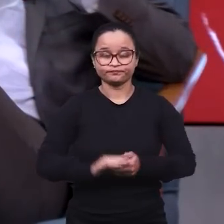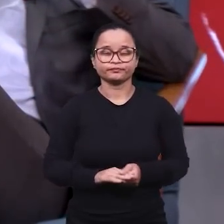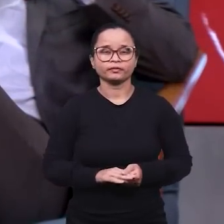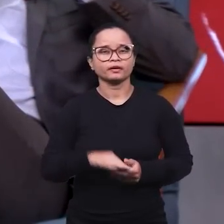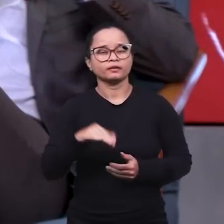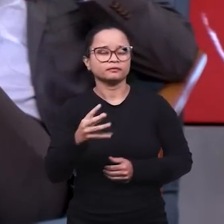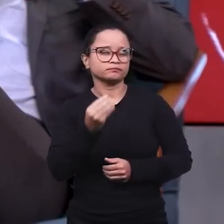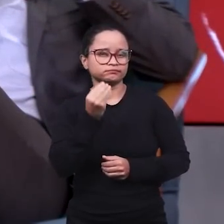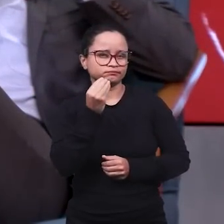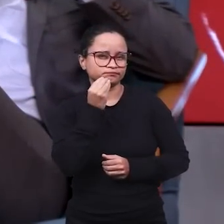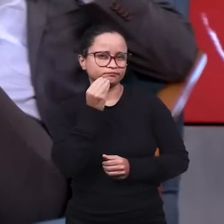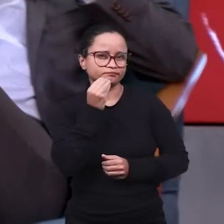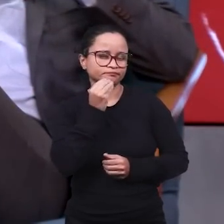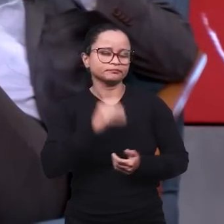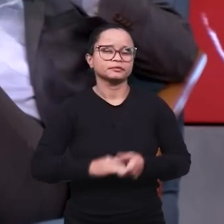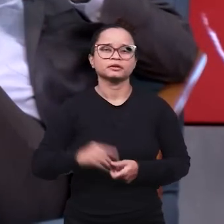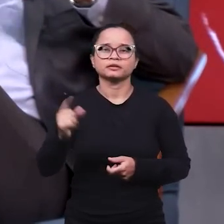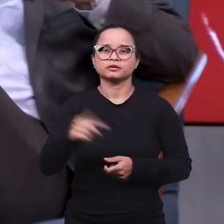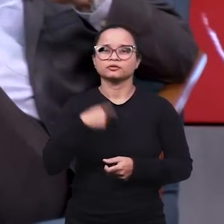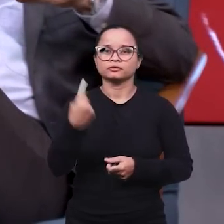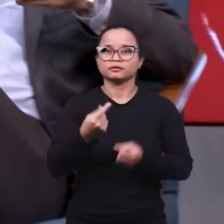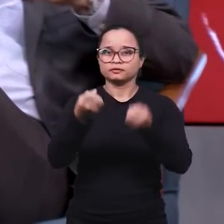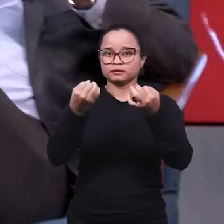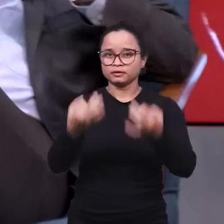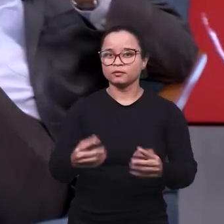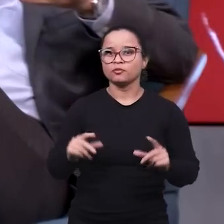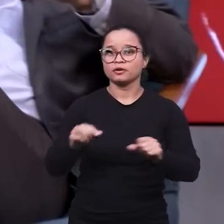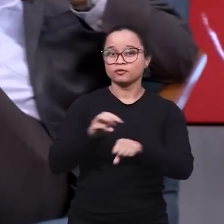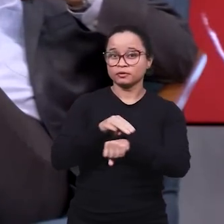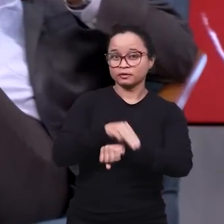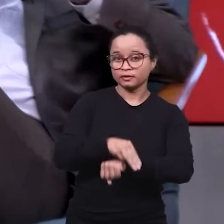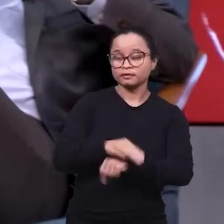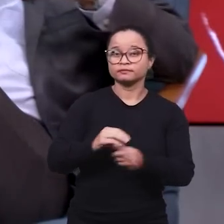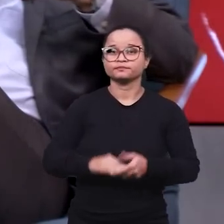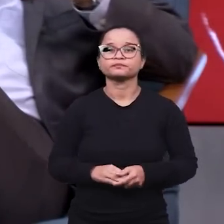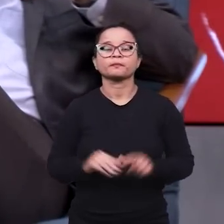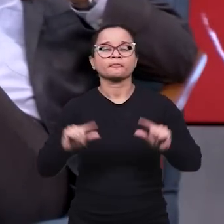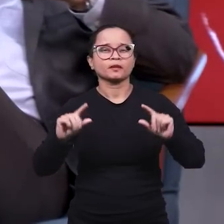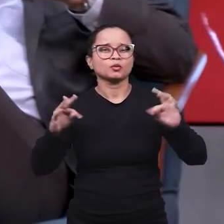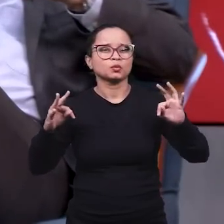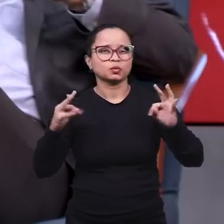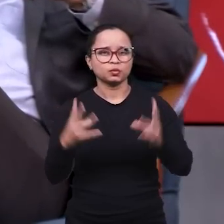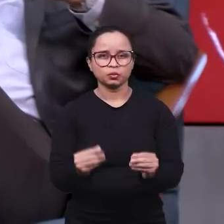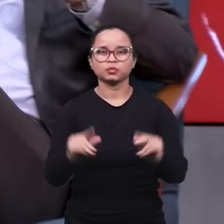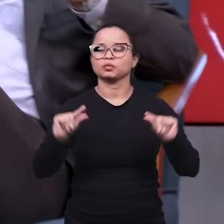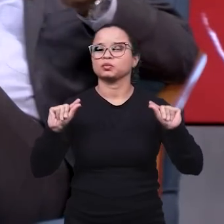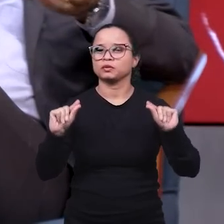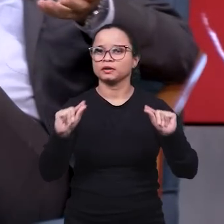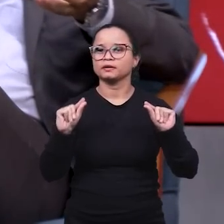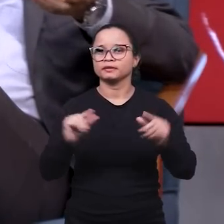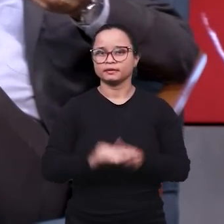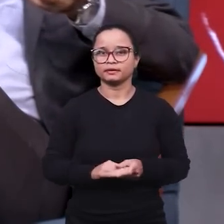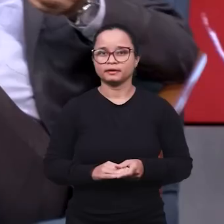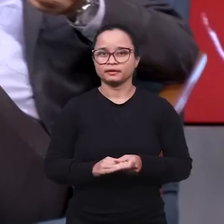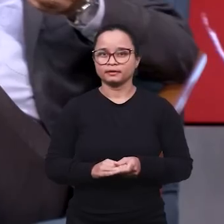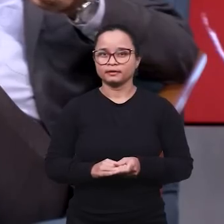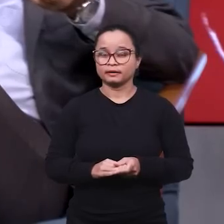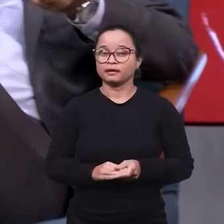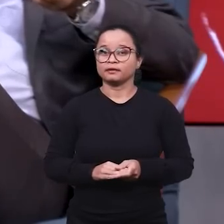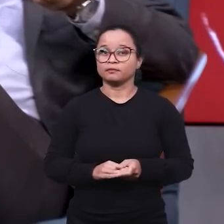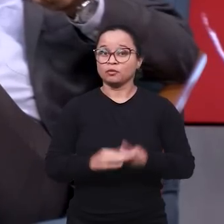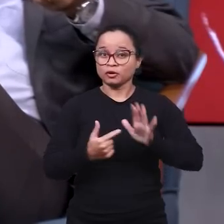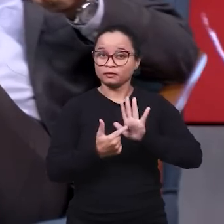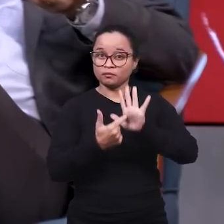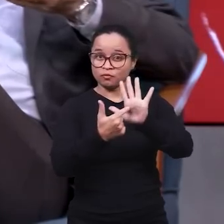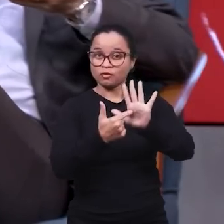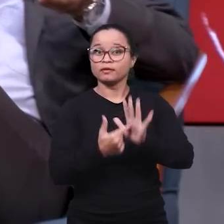oportunidade, nós falamos sobre ministérios, descrevemos o ministério, tudo aquilo que está descrito no Novo Testamento